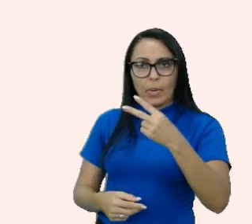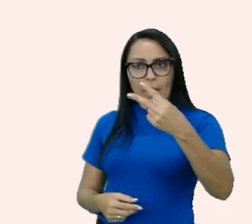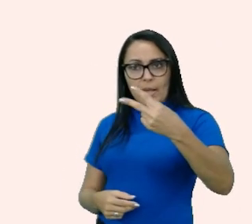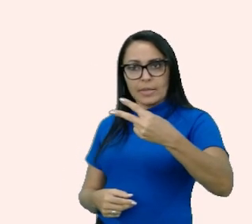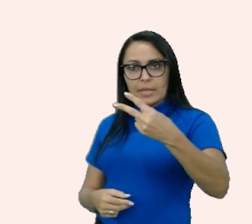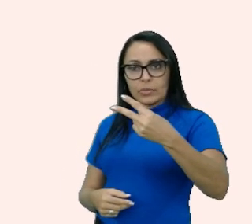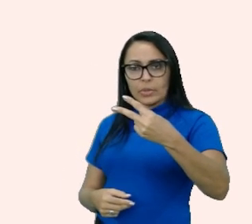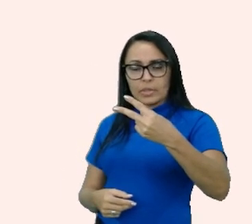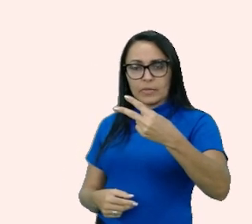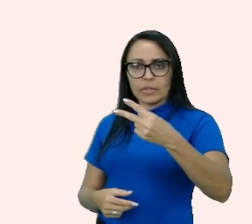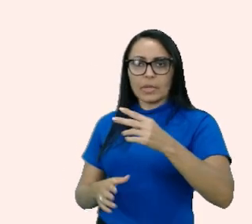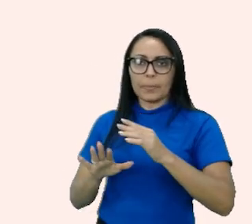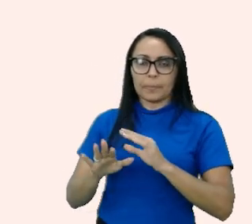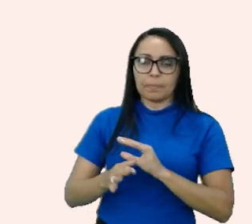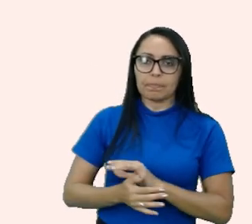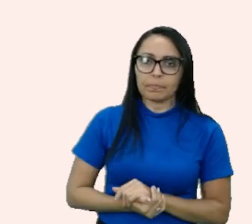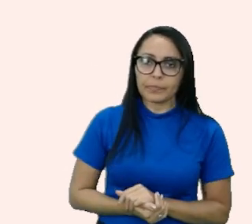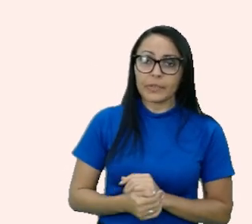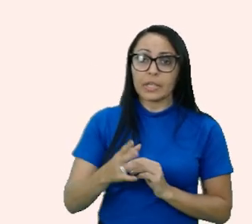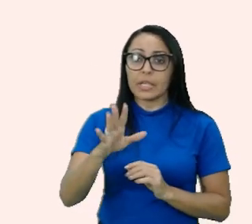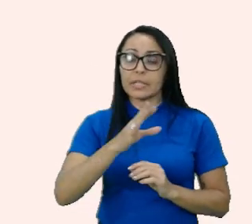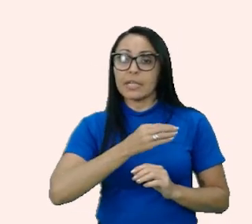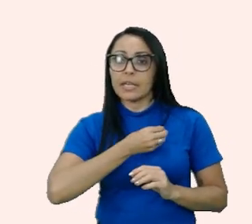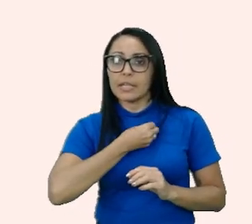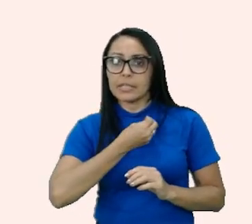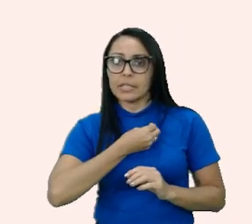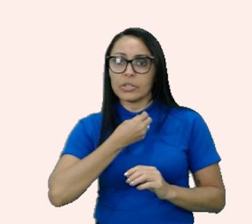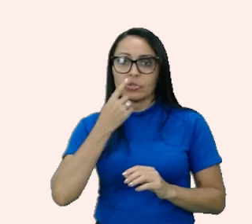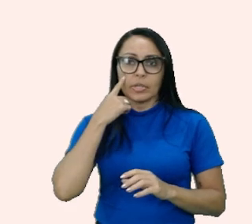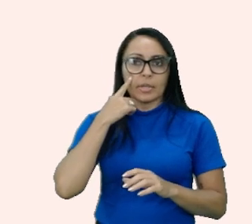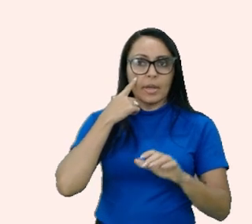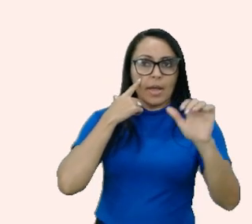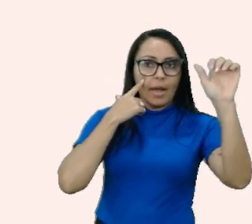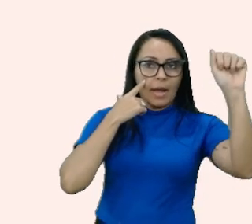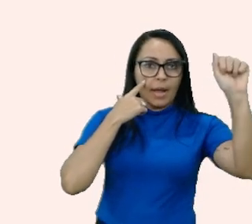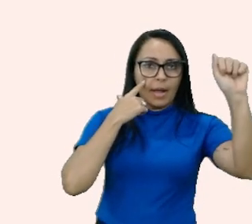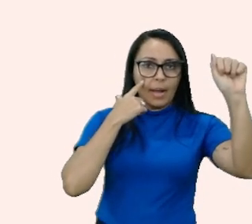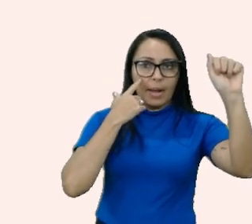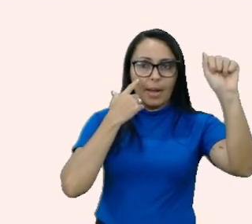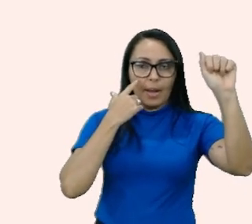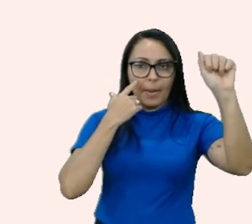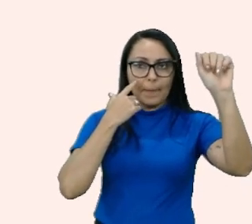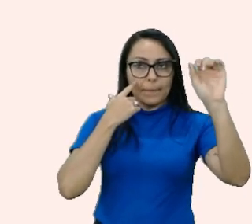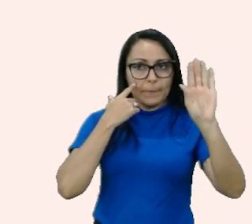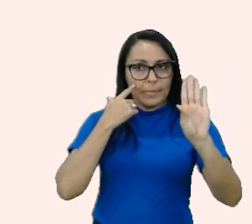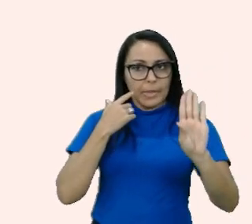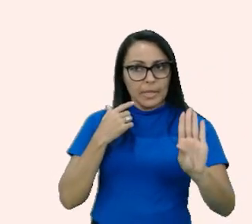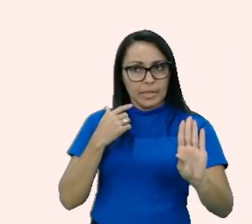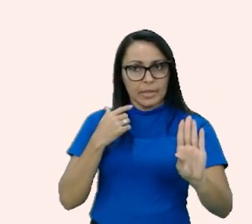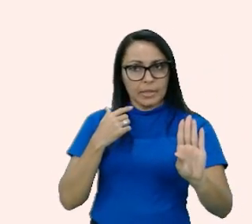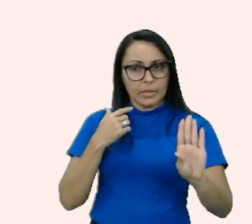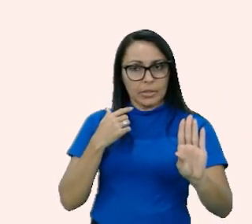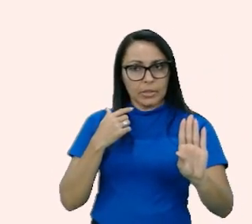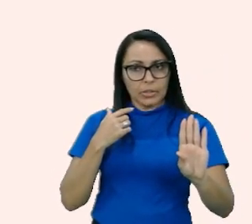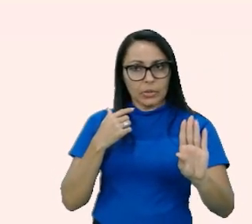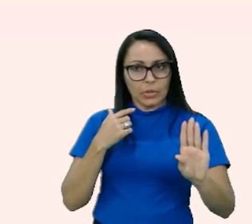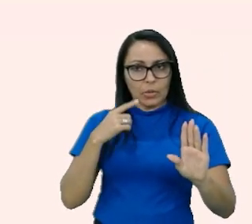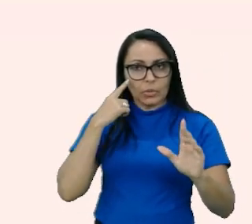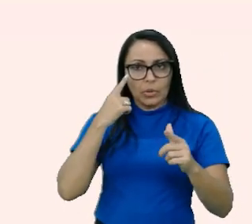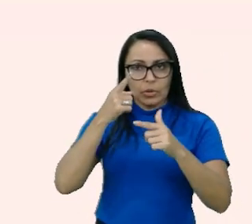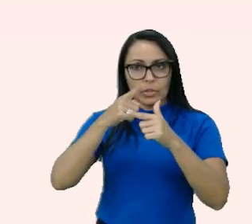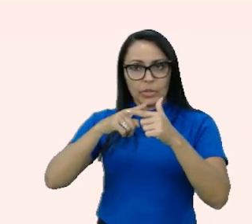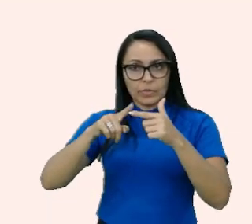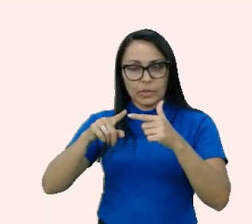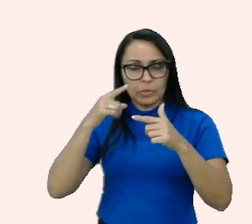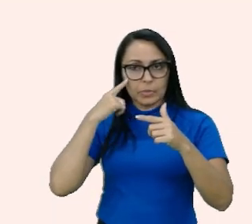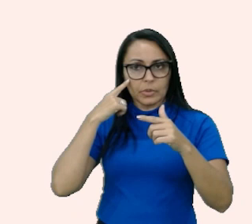Assim, ó, eu vou dizer que existe AB, um segmento de reta. Quando eu divido por